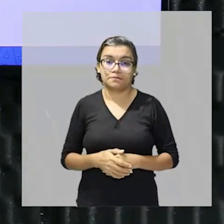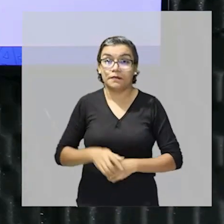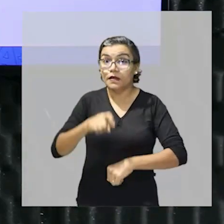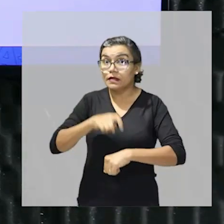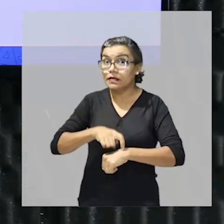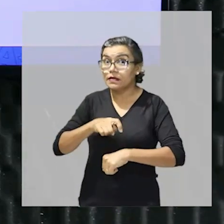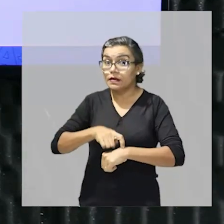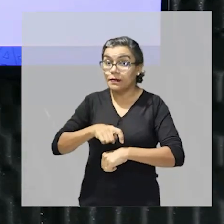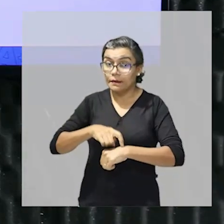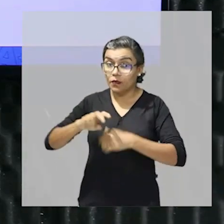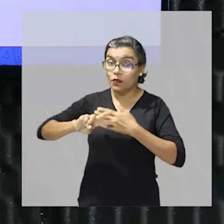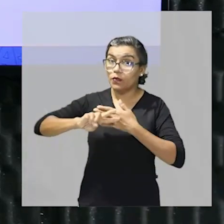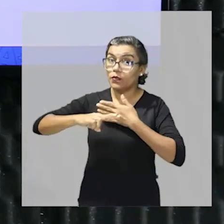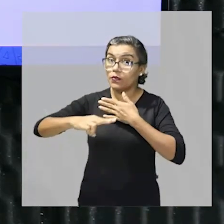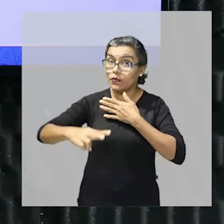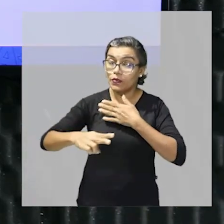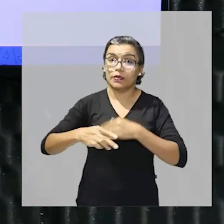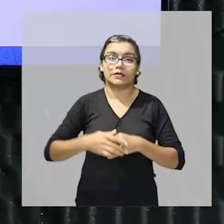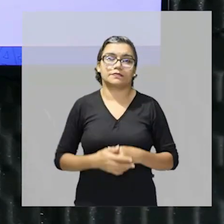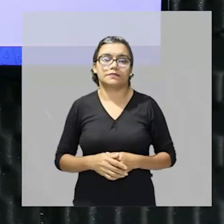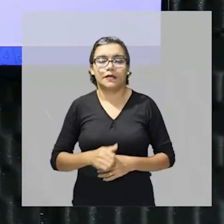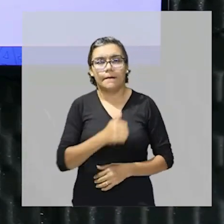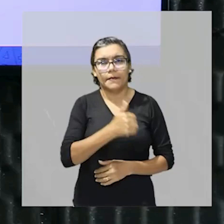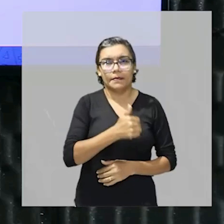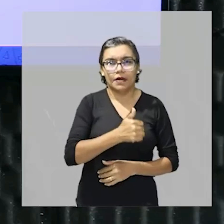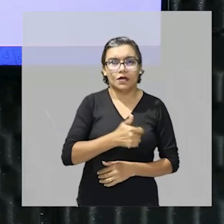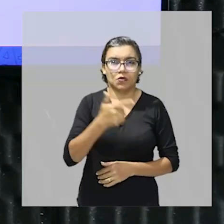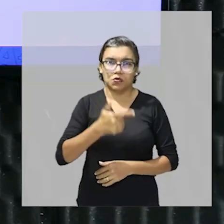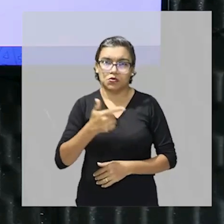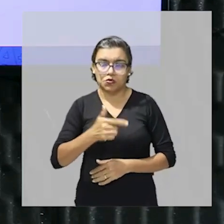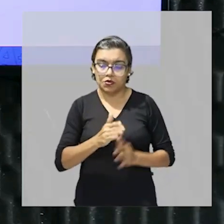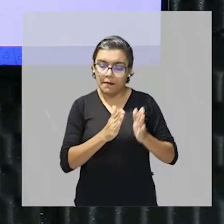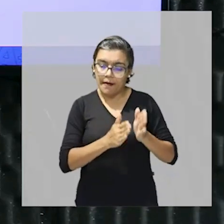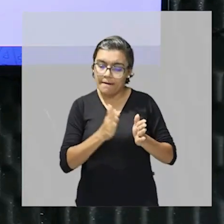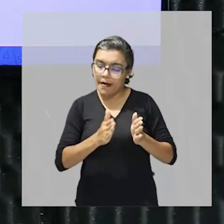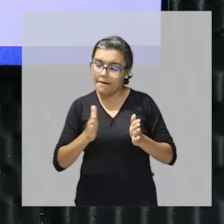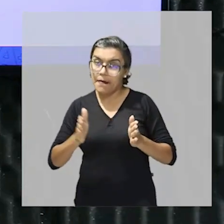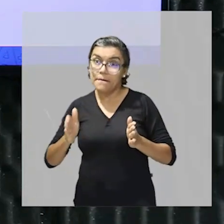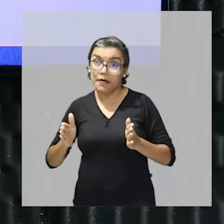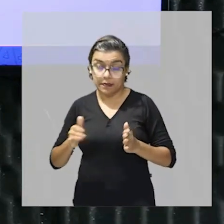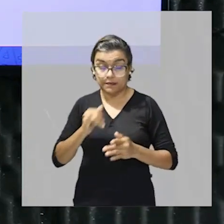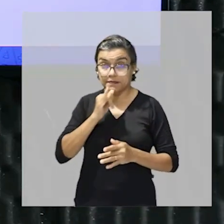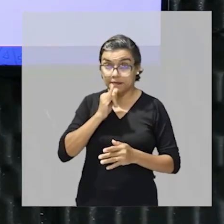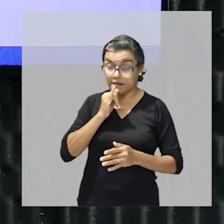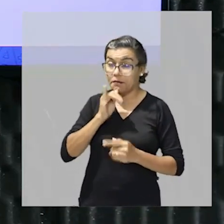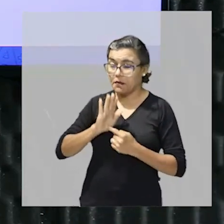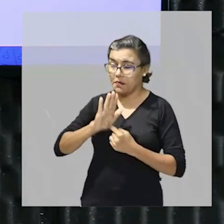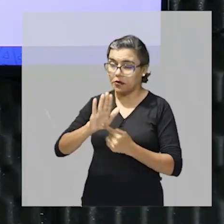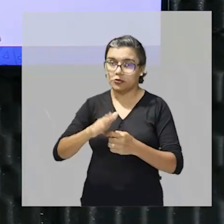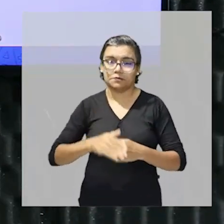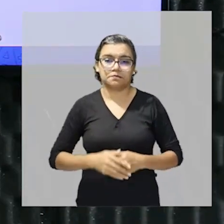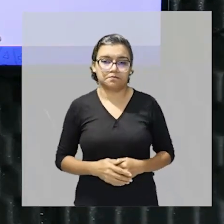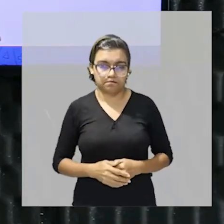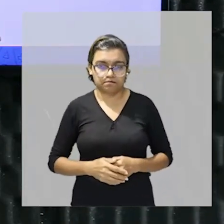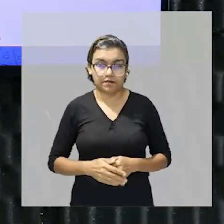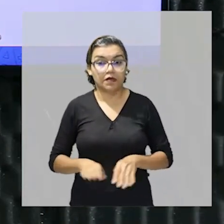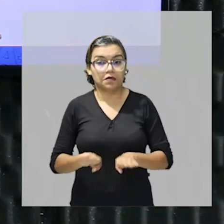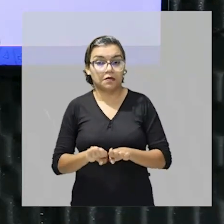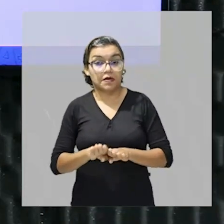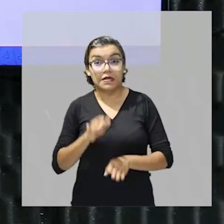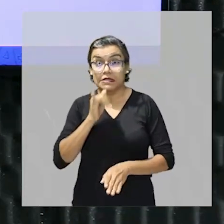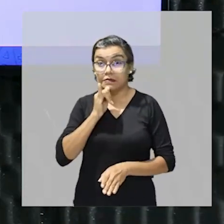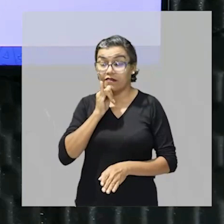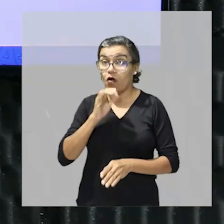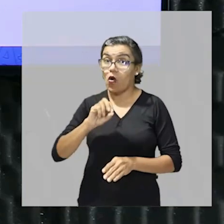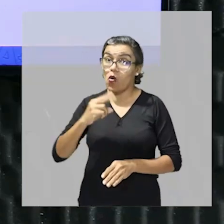questão do ordenamento, primeiro, segundo, na sequência, são exemplos. Exemplificação ou